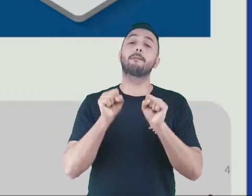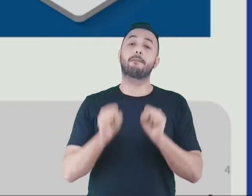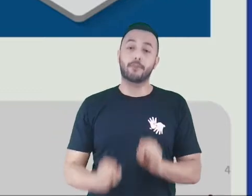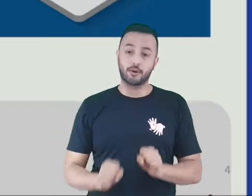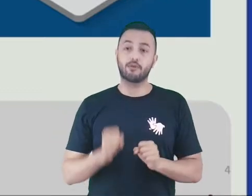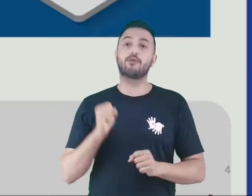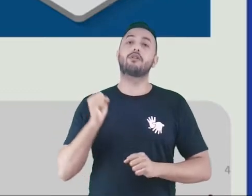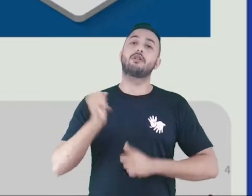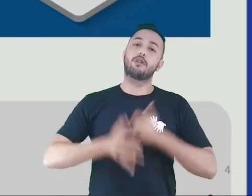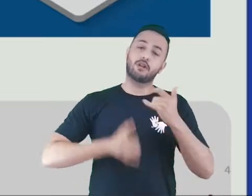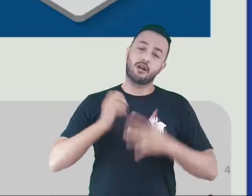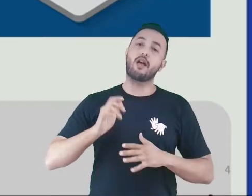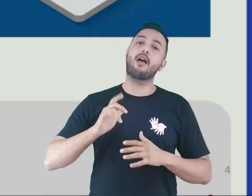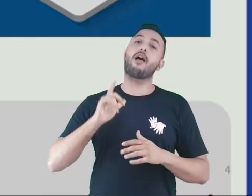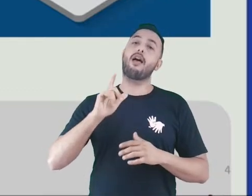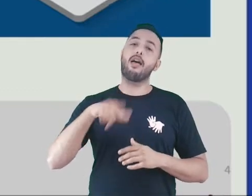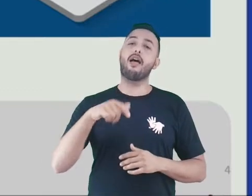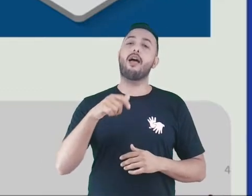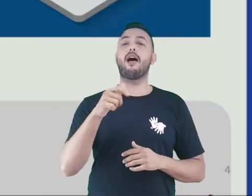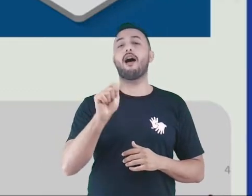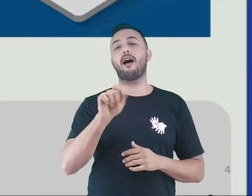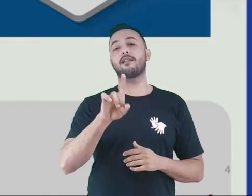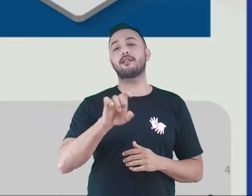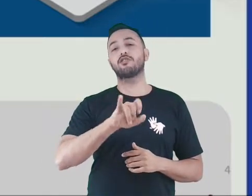como adjetivos e